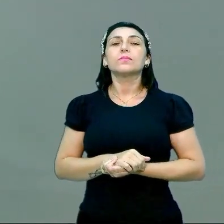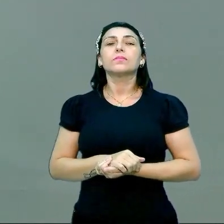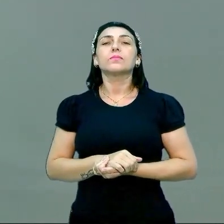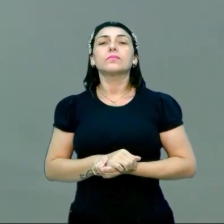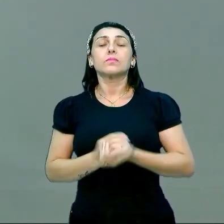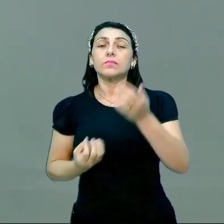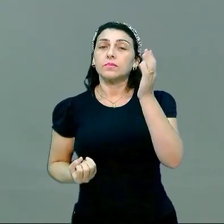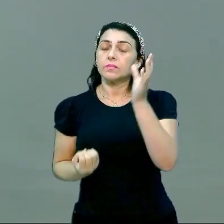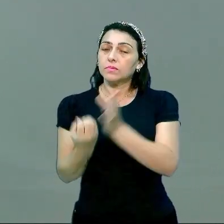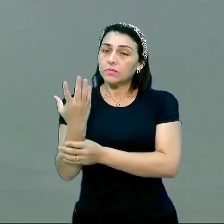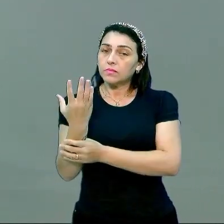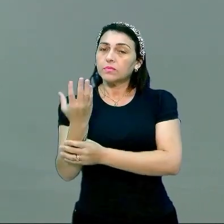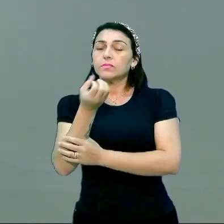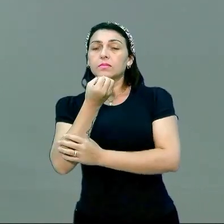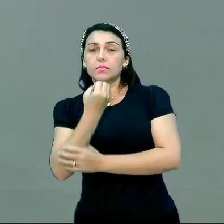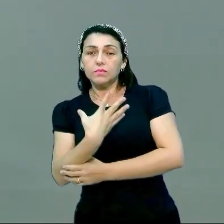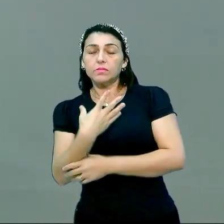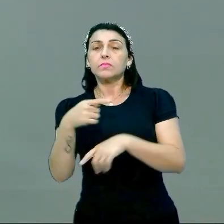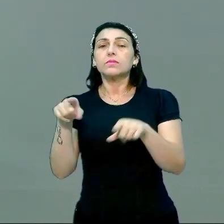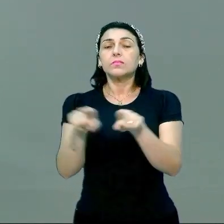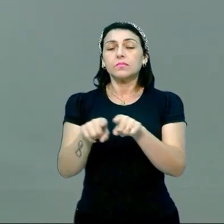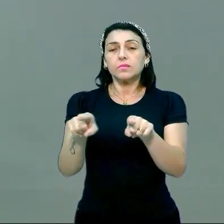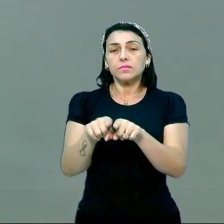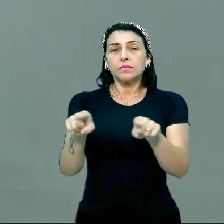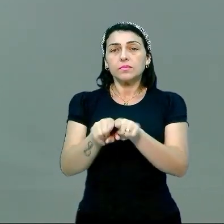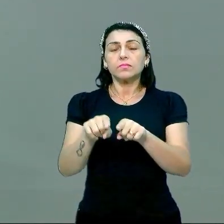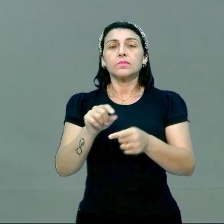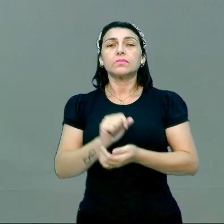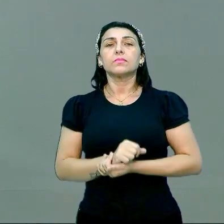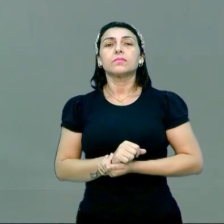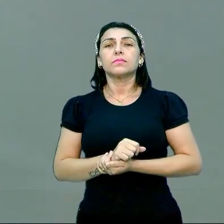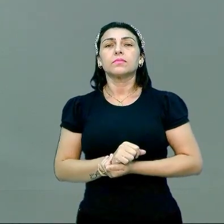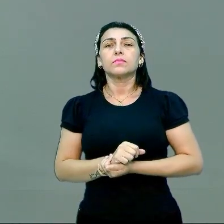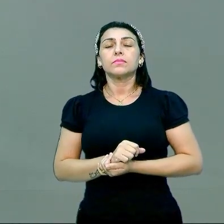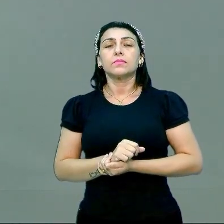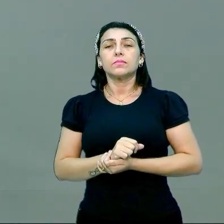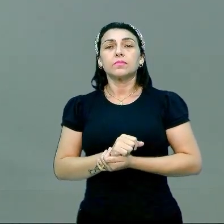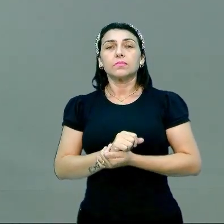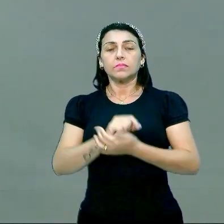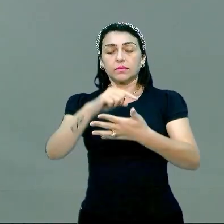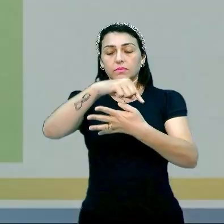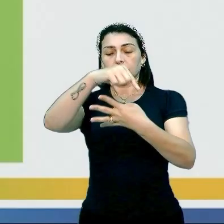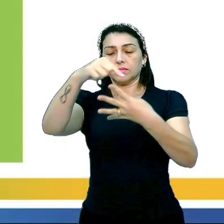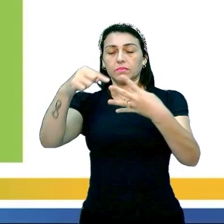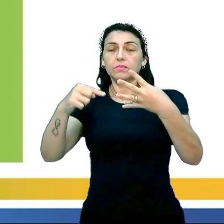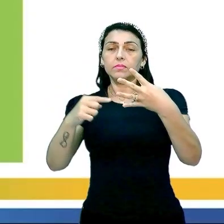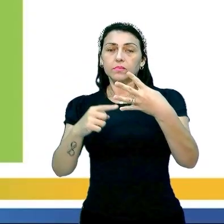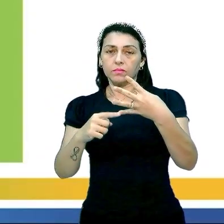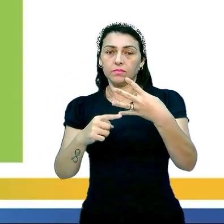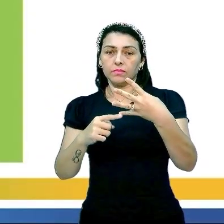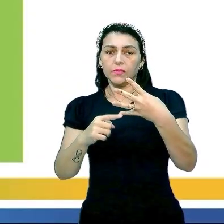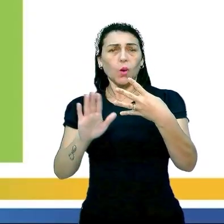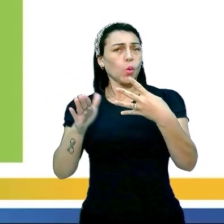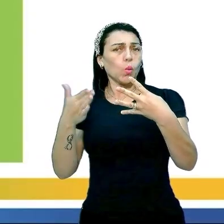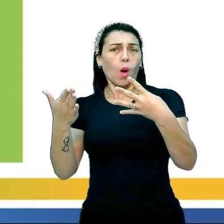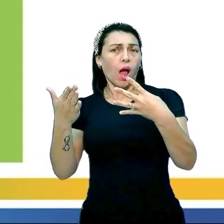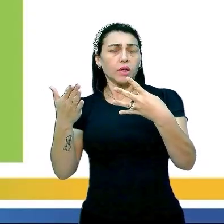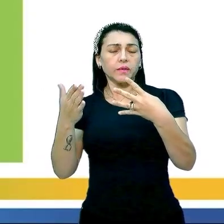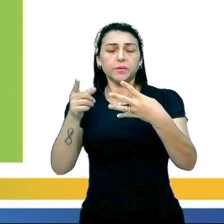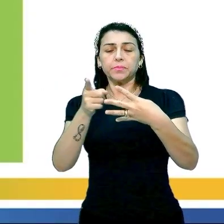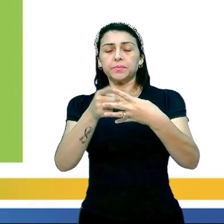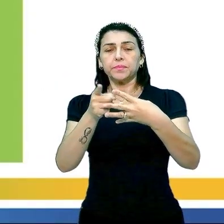a produção de bens tangíveis, ela é dividida em 4 partes. E quais são